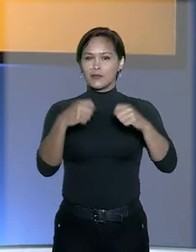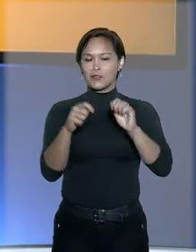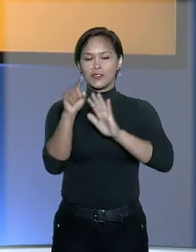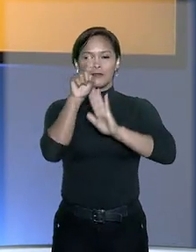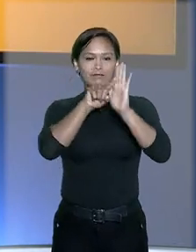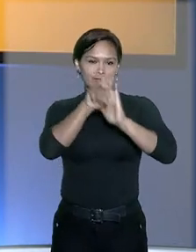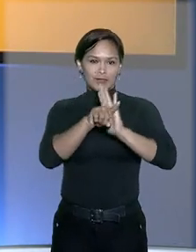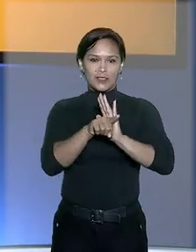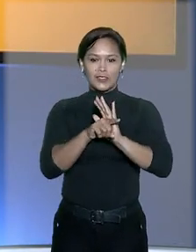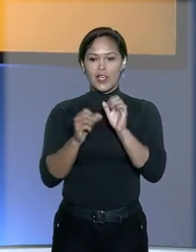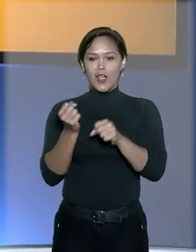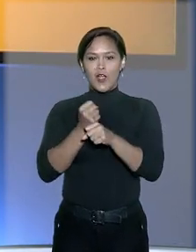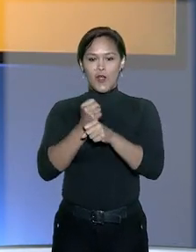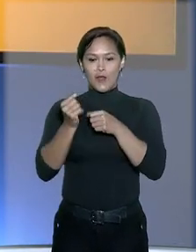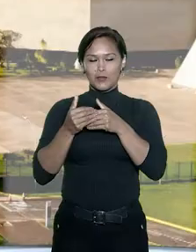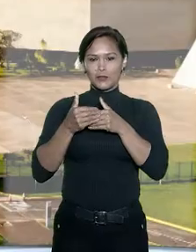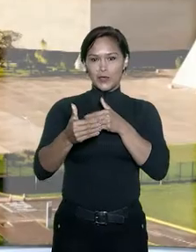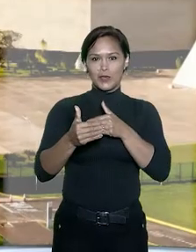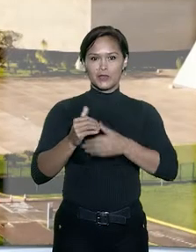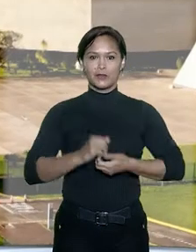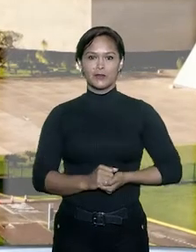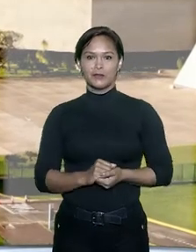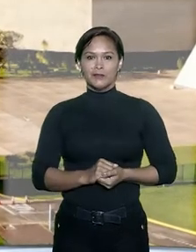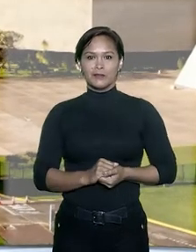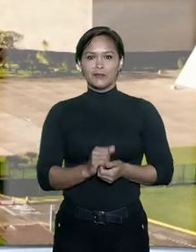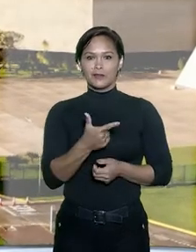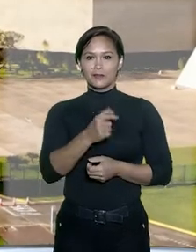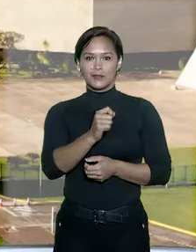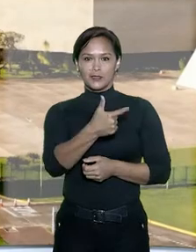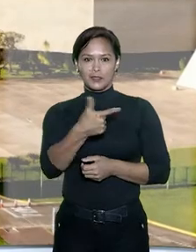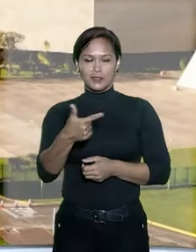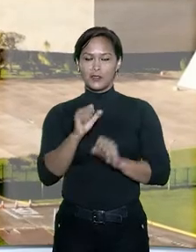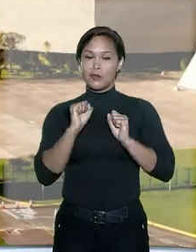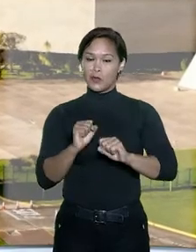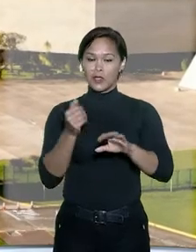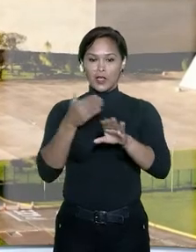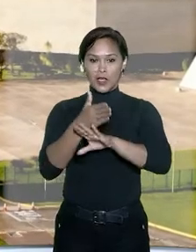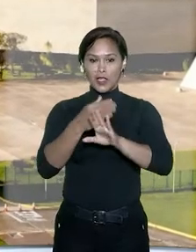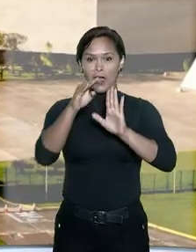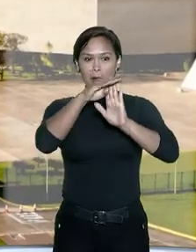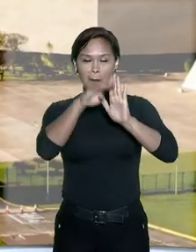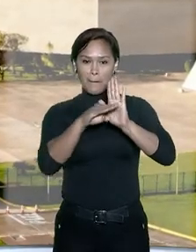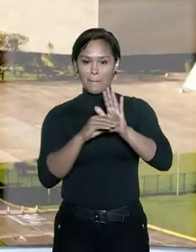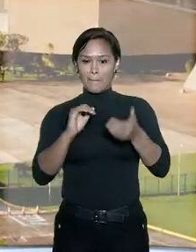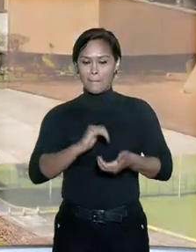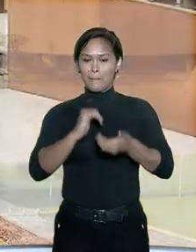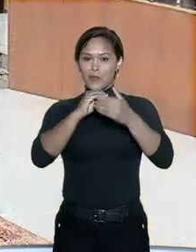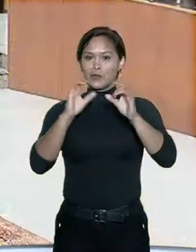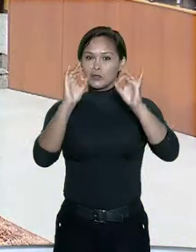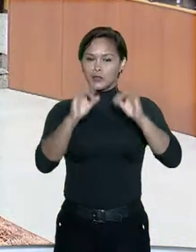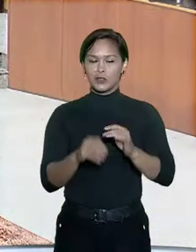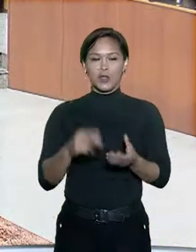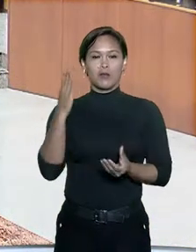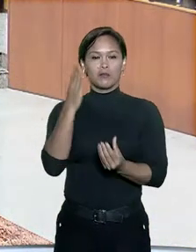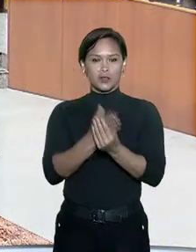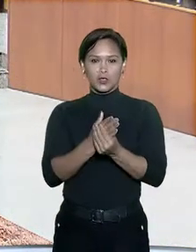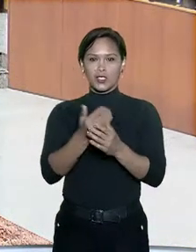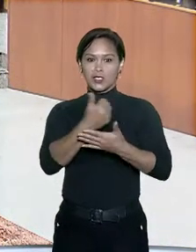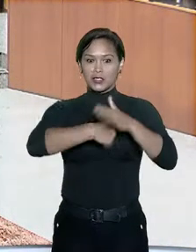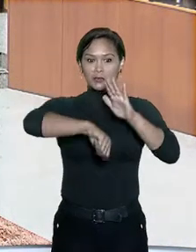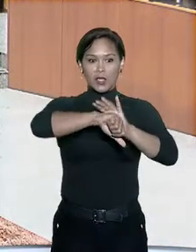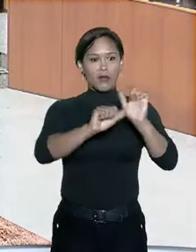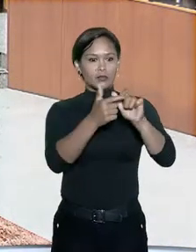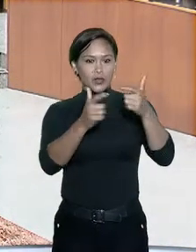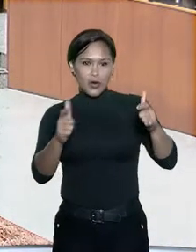analisadas ao longo deste ano. Em 2022 poderão entrar na pauta da Corte Especial processos criminais de ampla